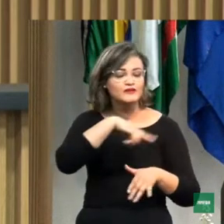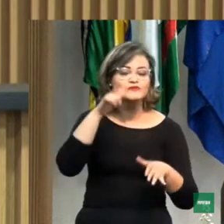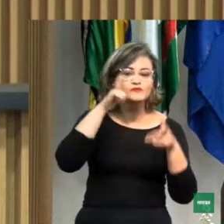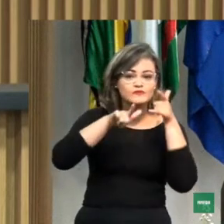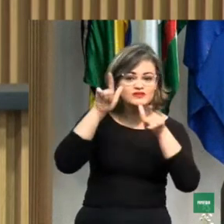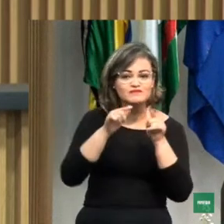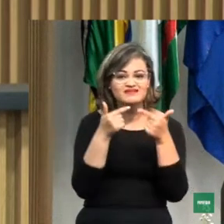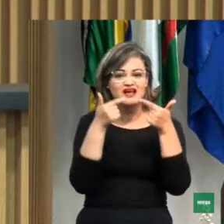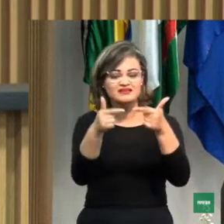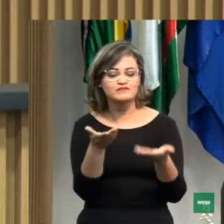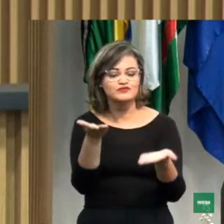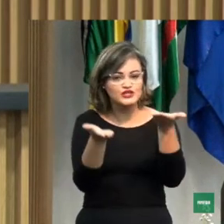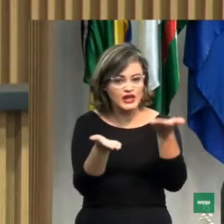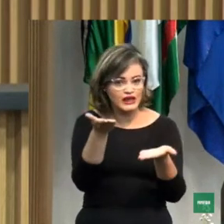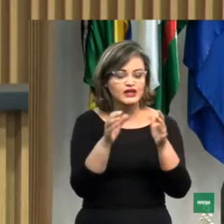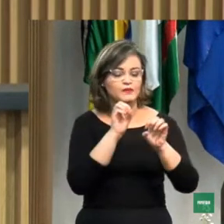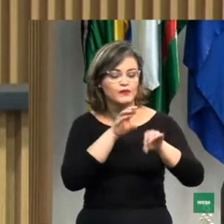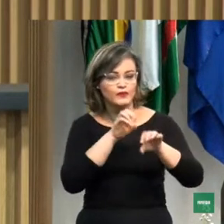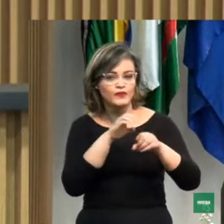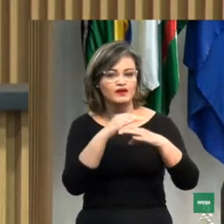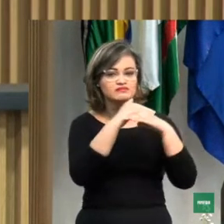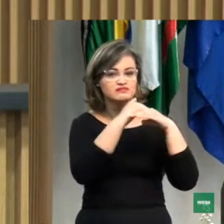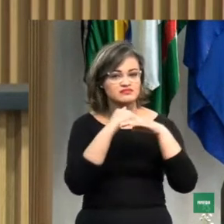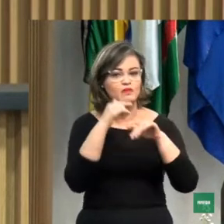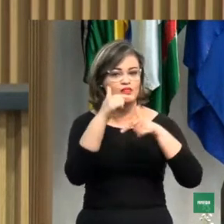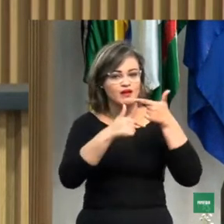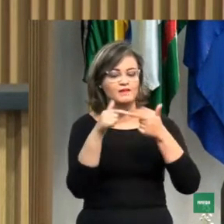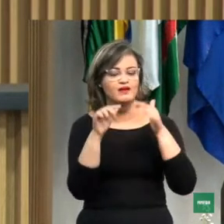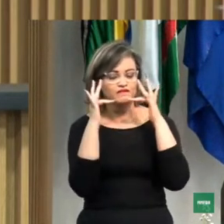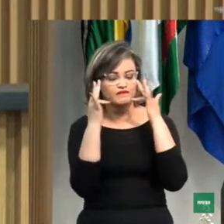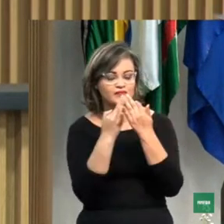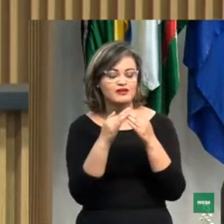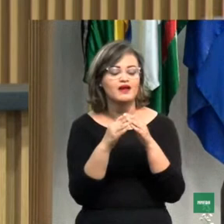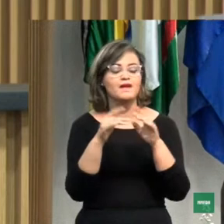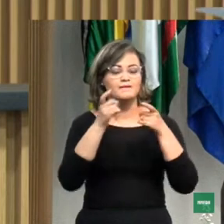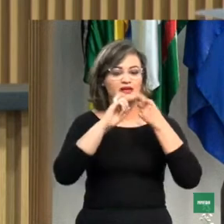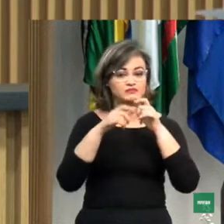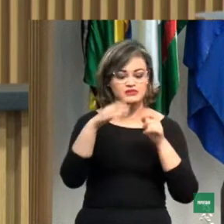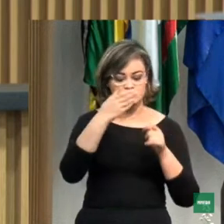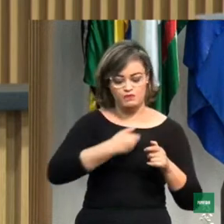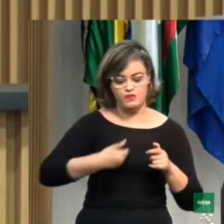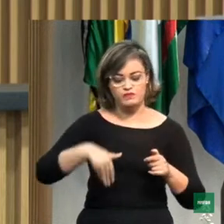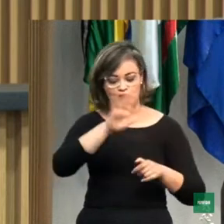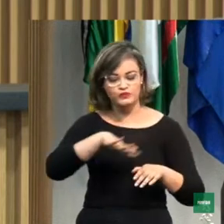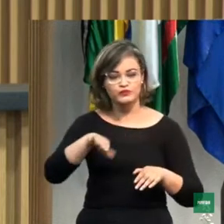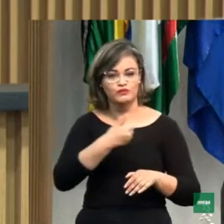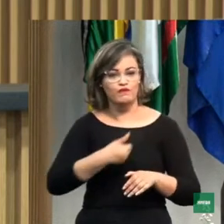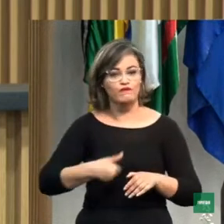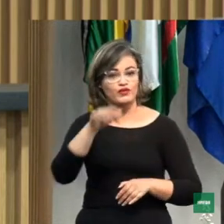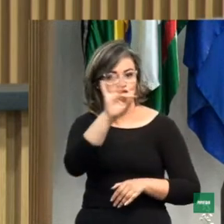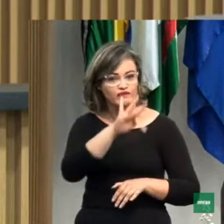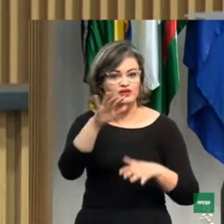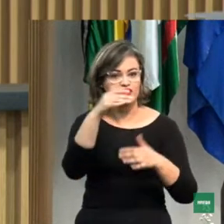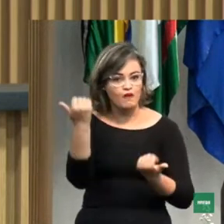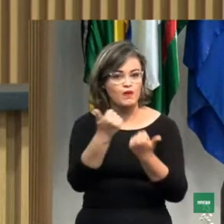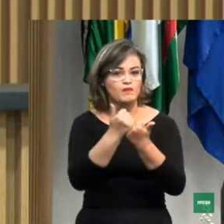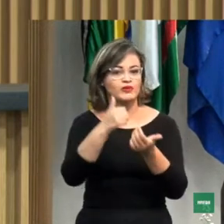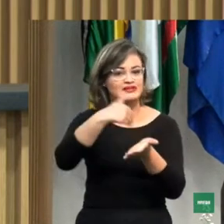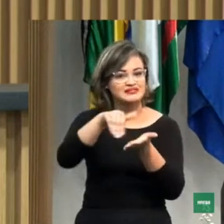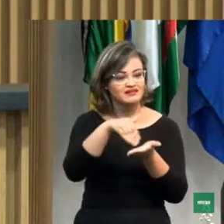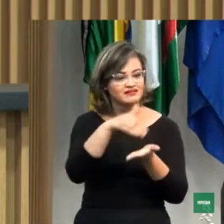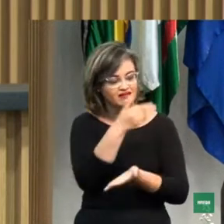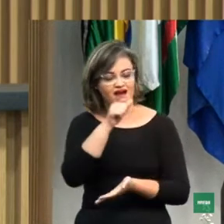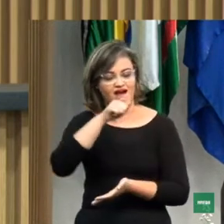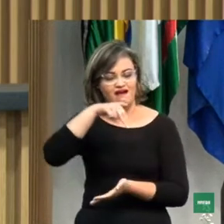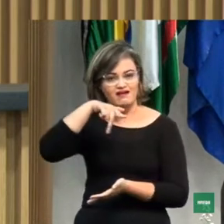trabalho e família para toda a administração pública direta do governo federal, com o apoio da secretária Ângela e da ministra Damares. Então,